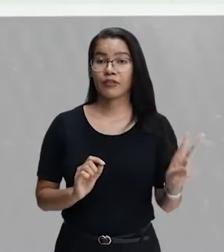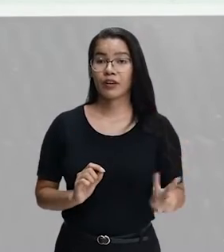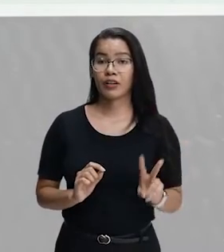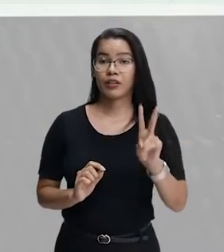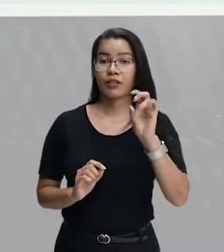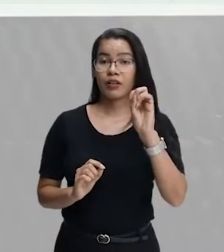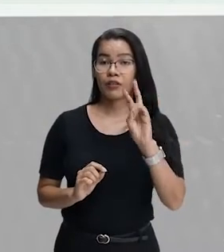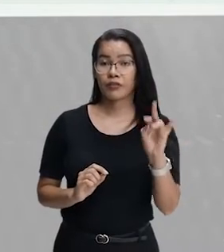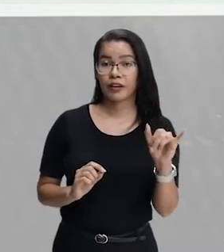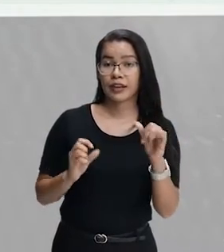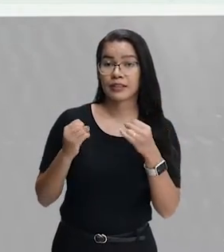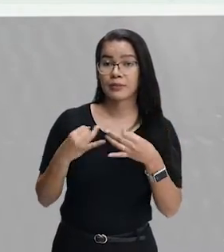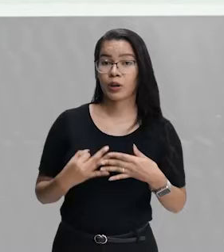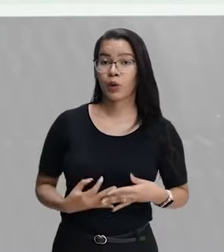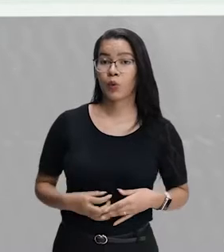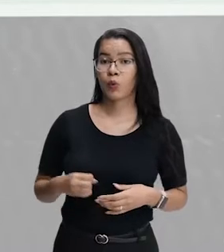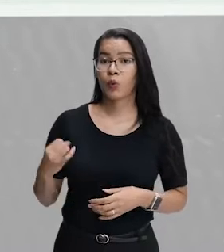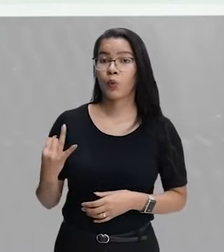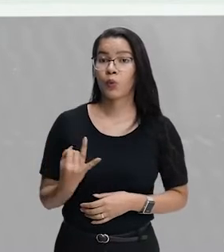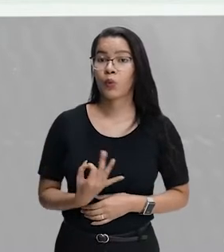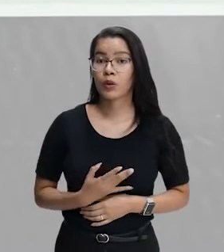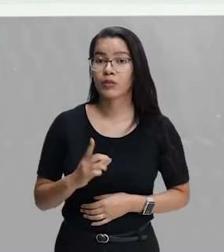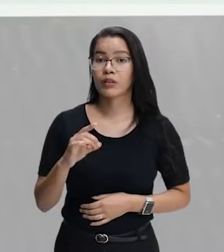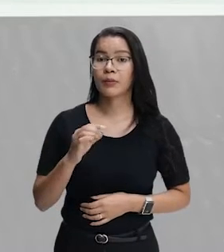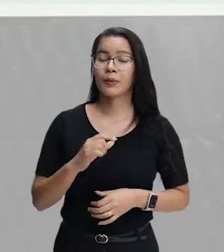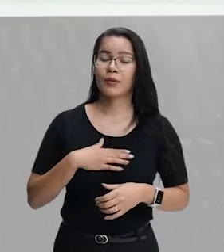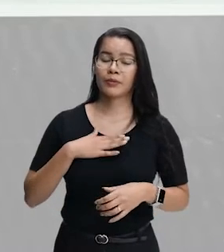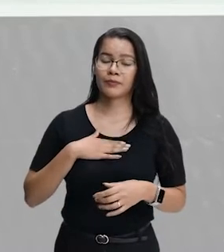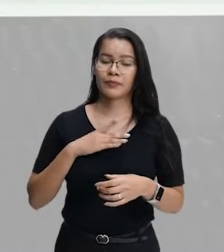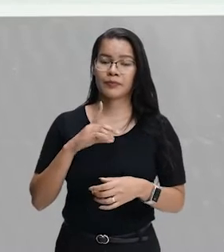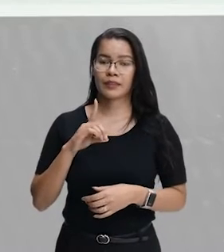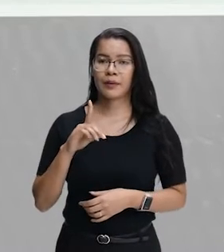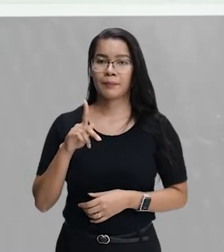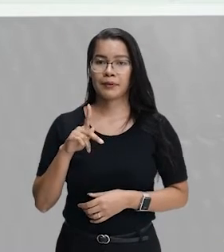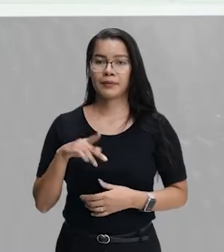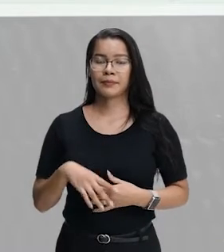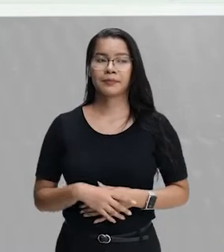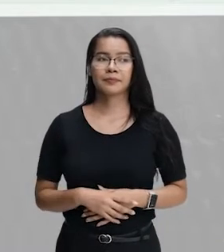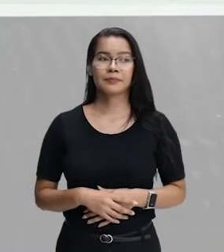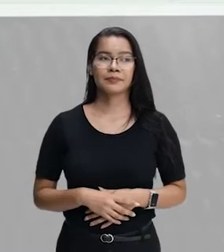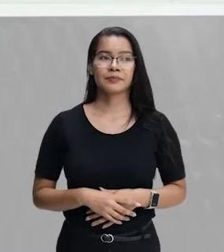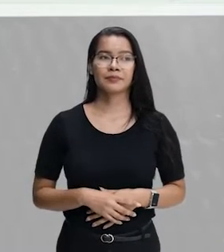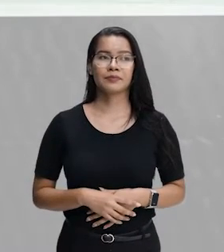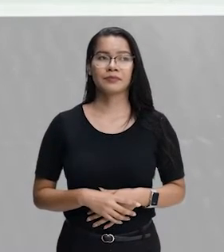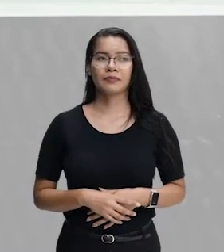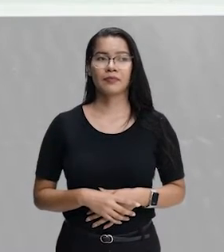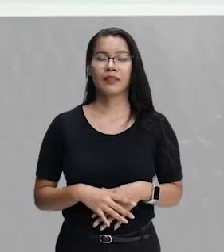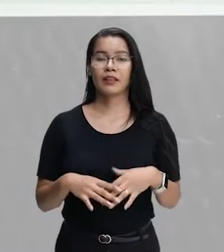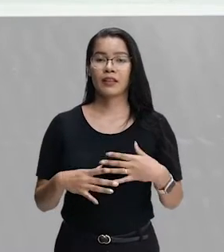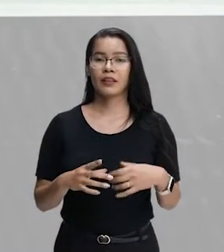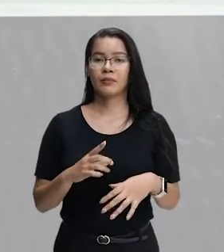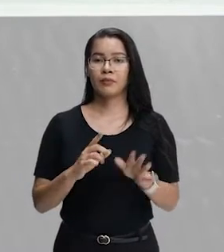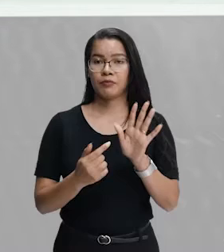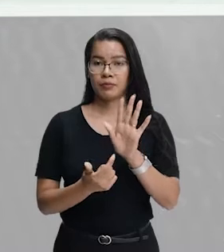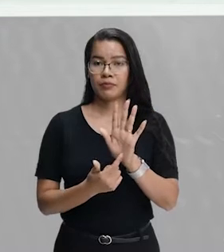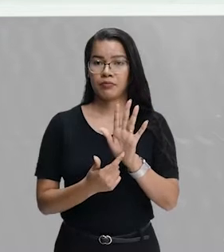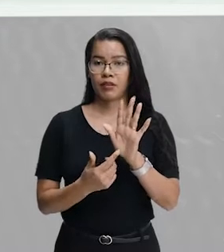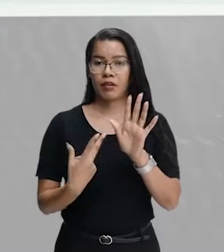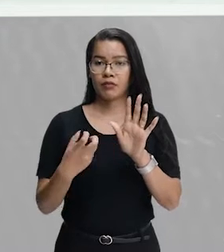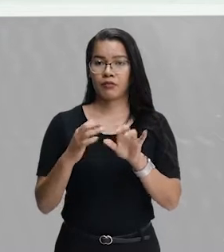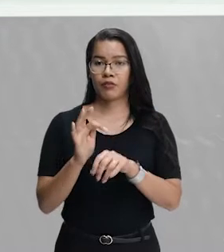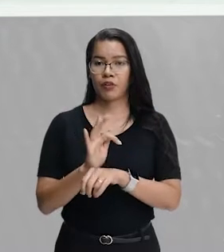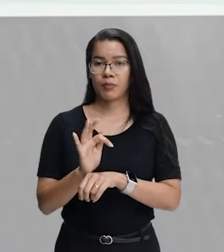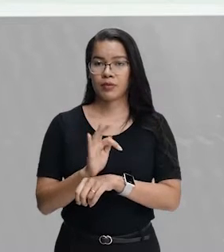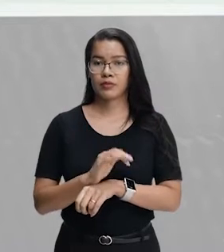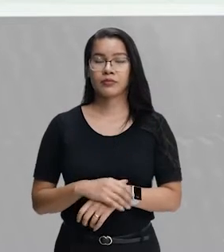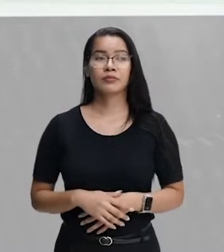dizer quanto disperso é o meu desvio. Olha só, essa fórmula aqui, ó, somatório do x, que